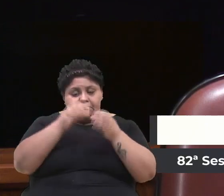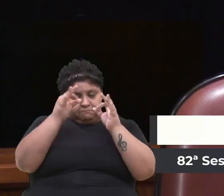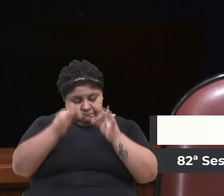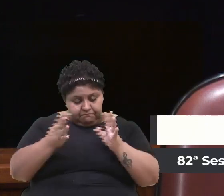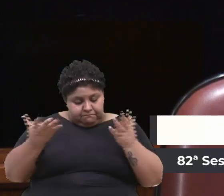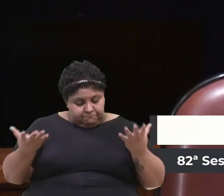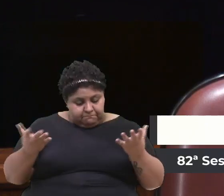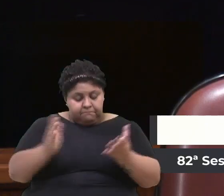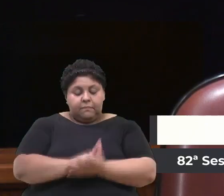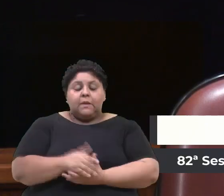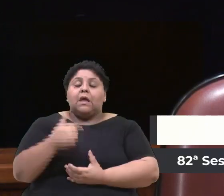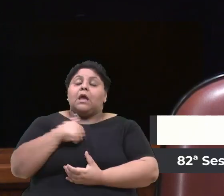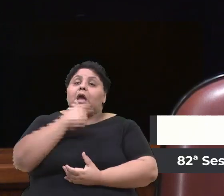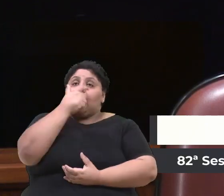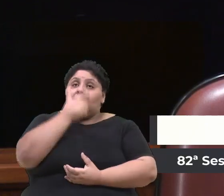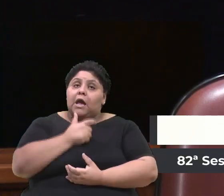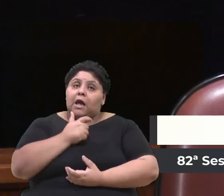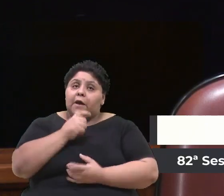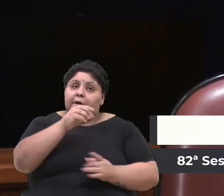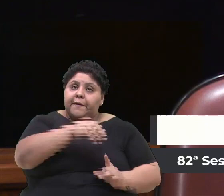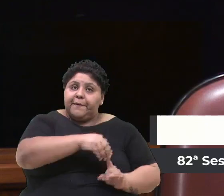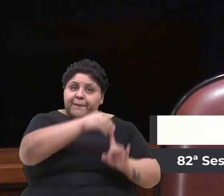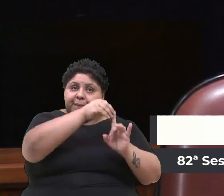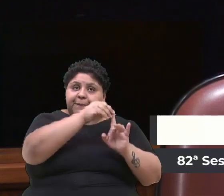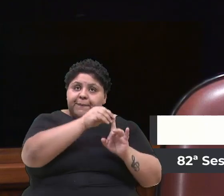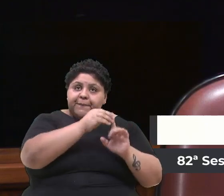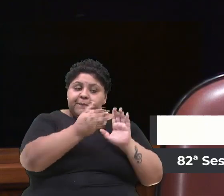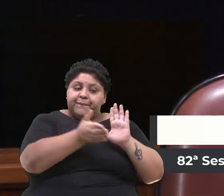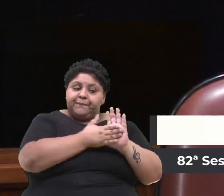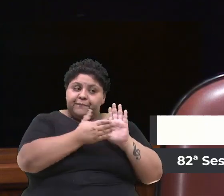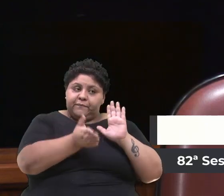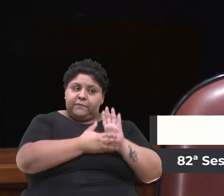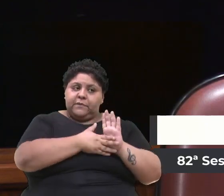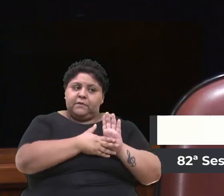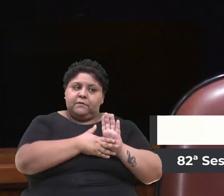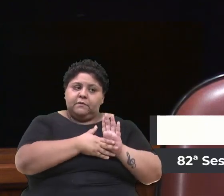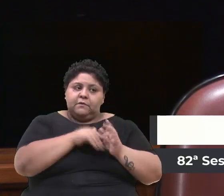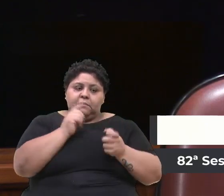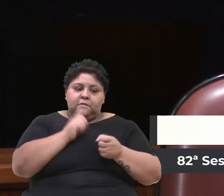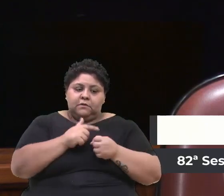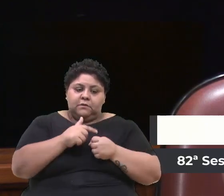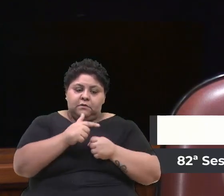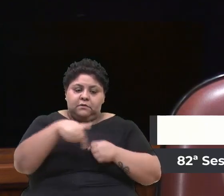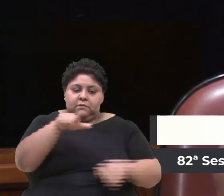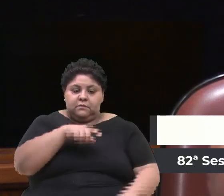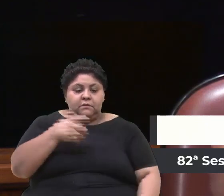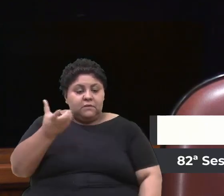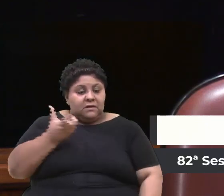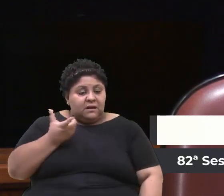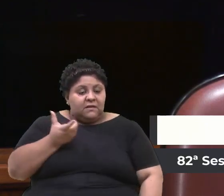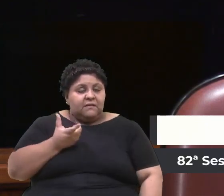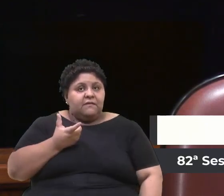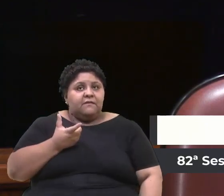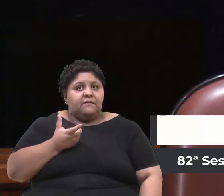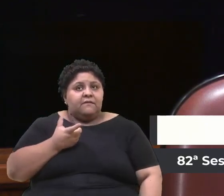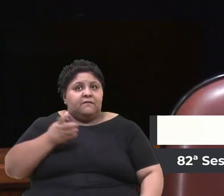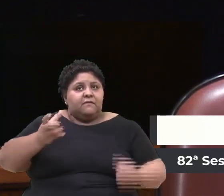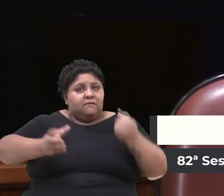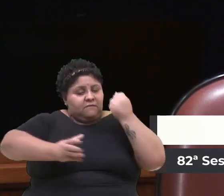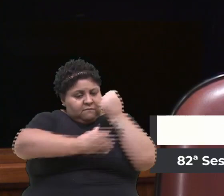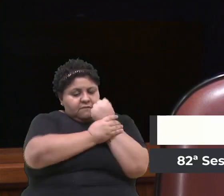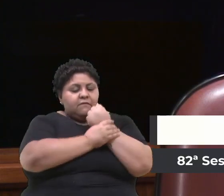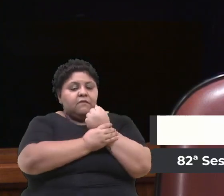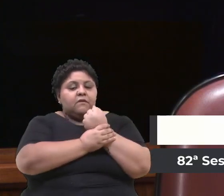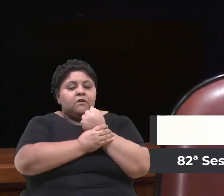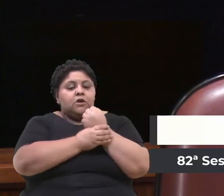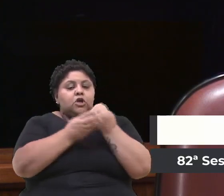acho que a prioridade do plano e da cidade que a gente quer é isso. É garantir como